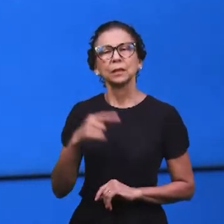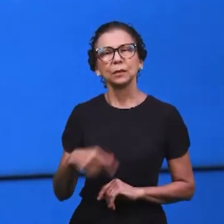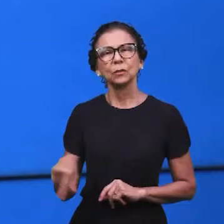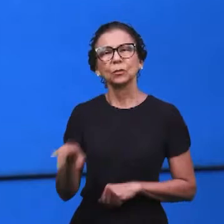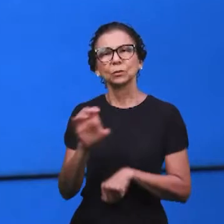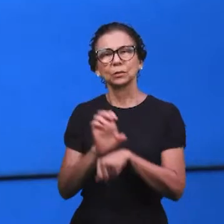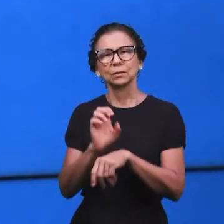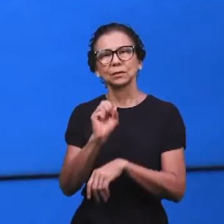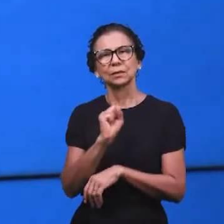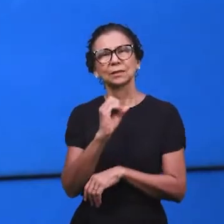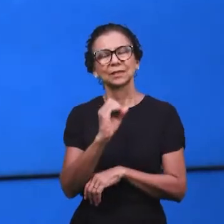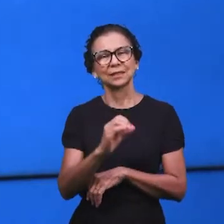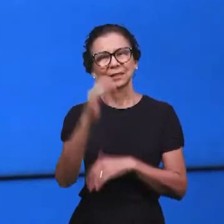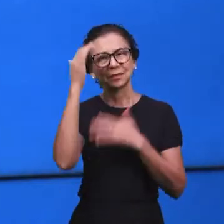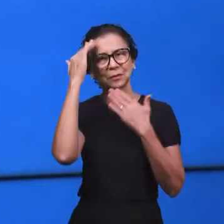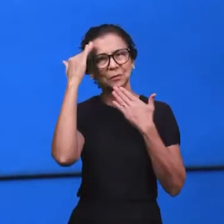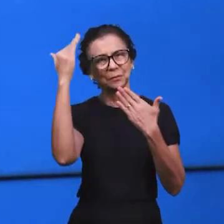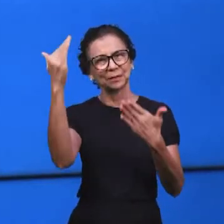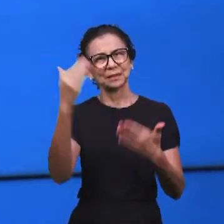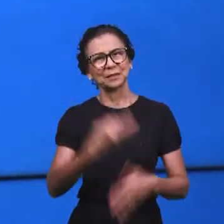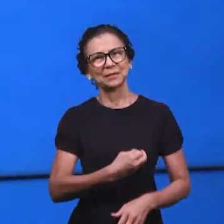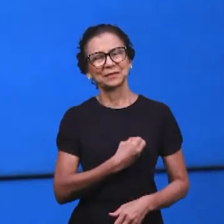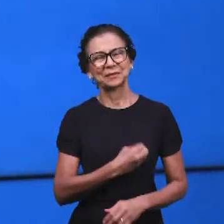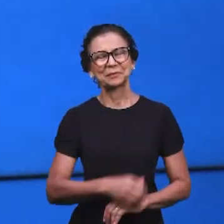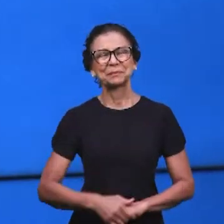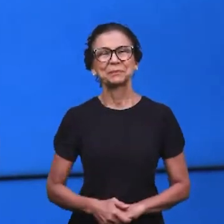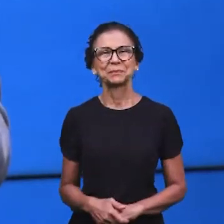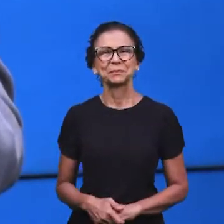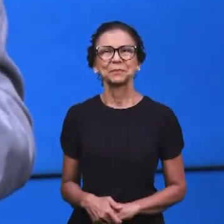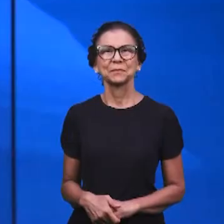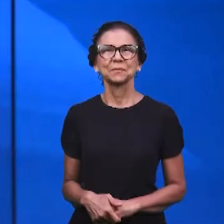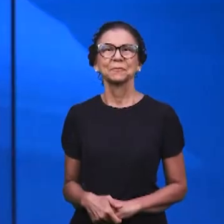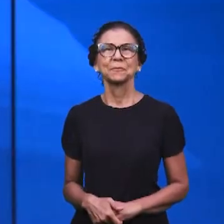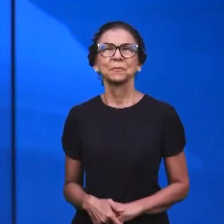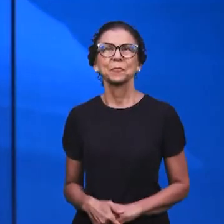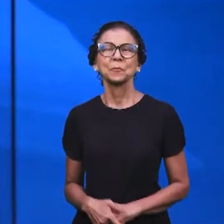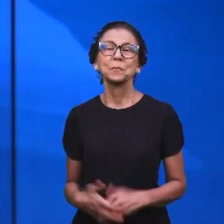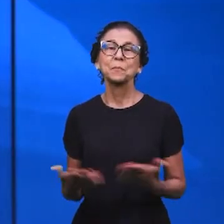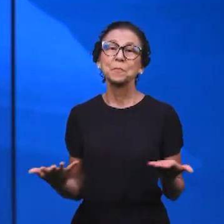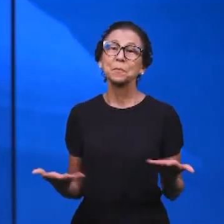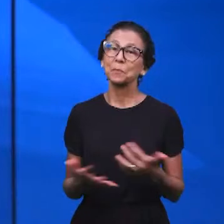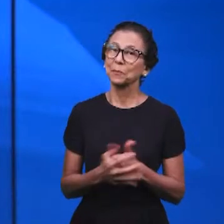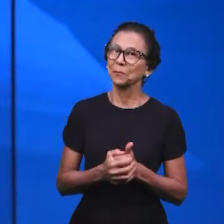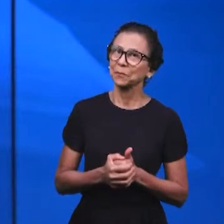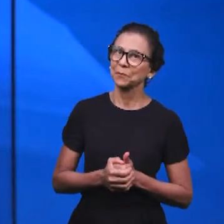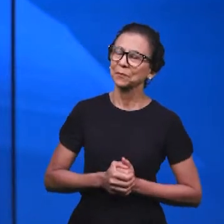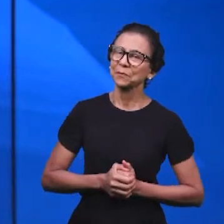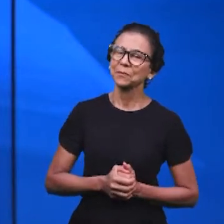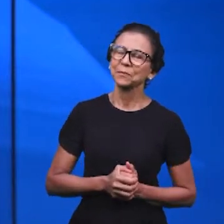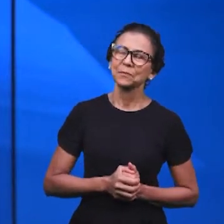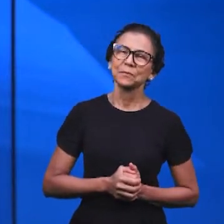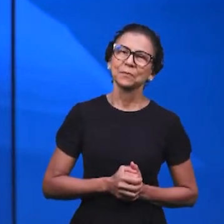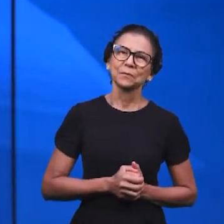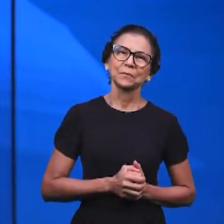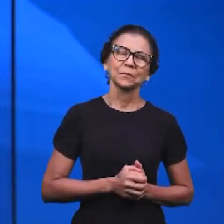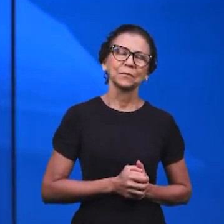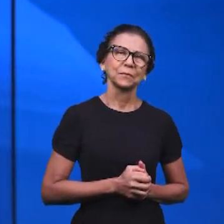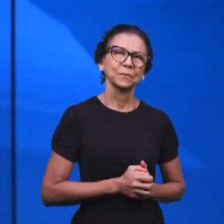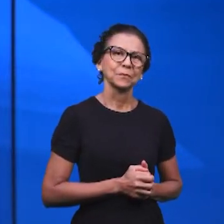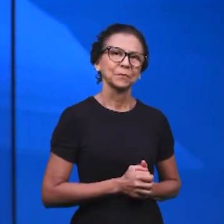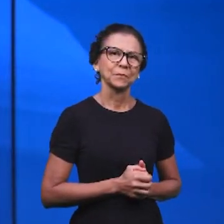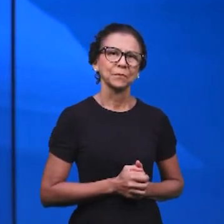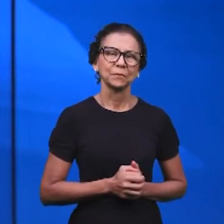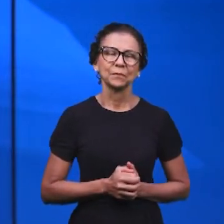Chapecó, no estado de Santa Catarina. Obrigado pela sua participação. Glória a Jesus. Amém, irmãos. Agora a nossa primeira parte, que é a